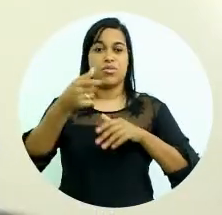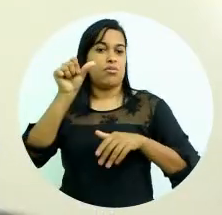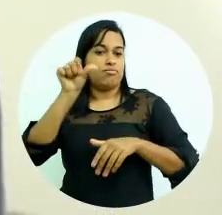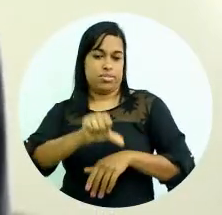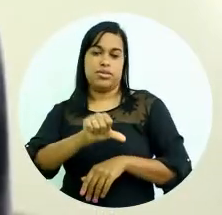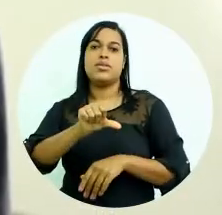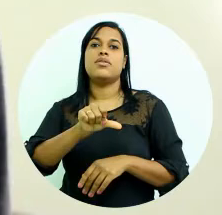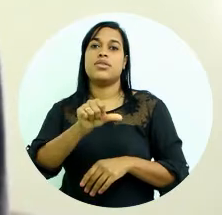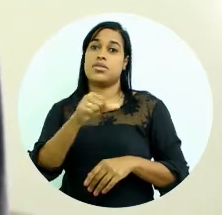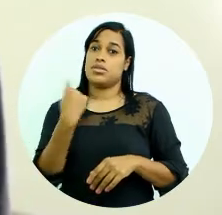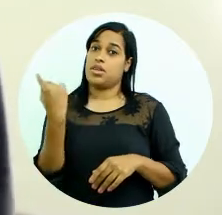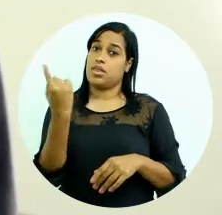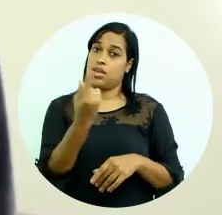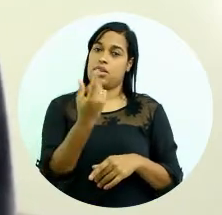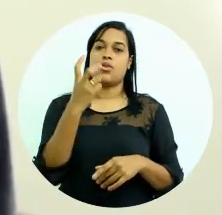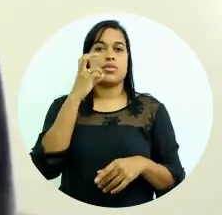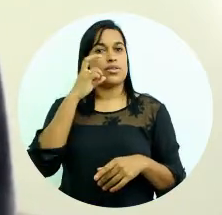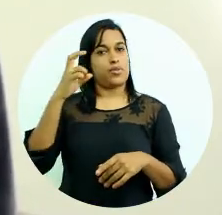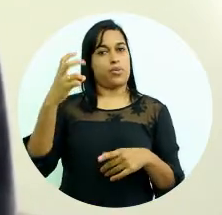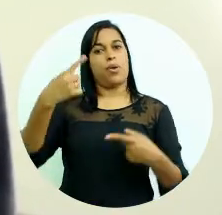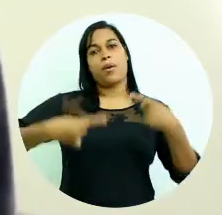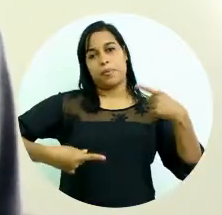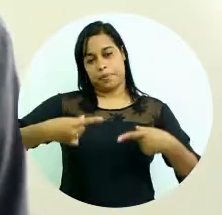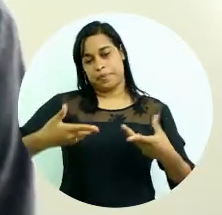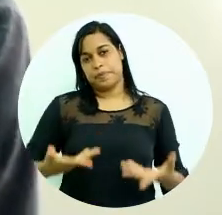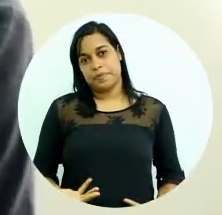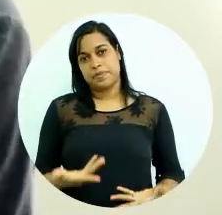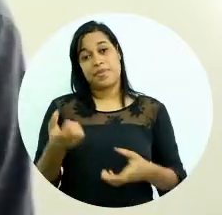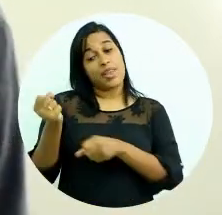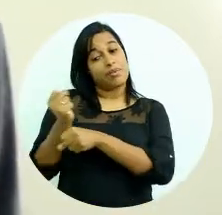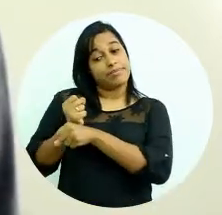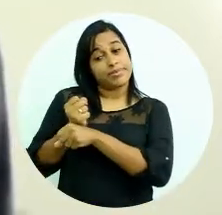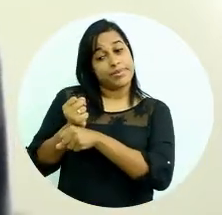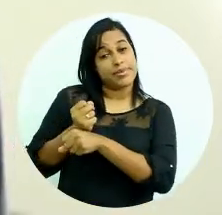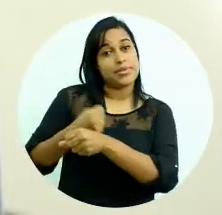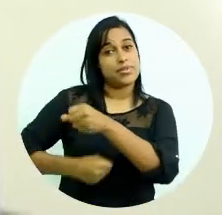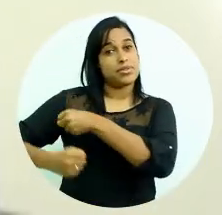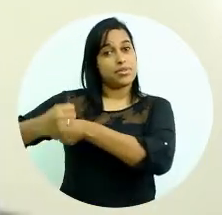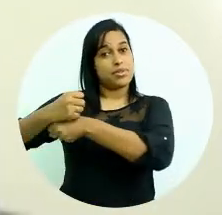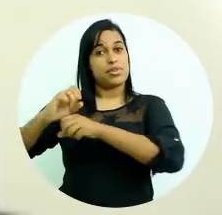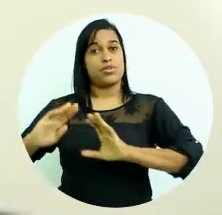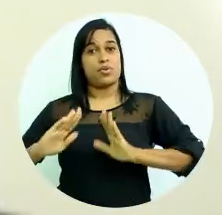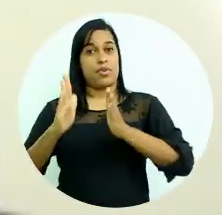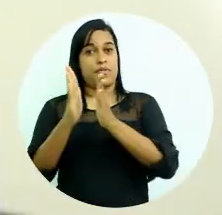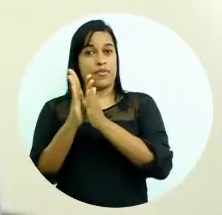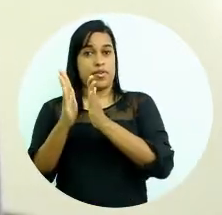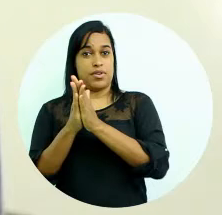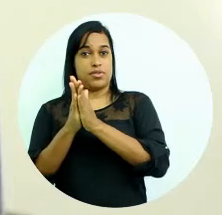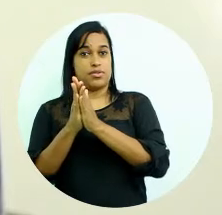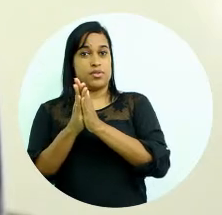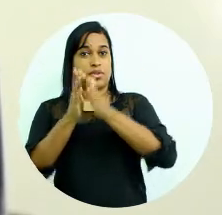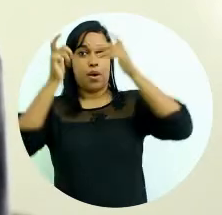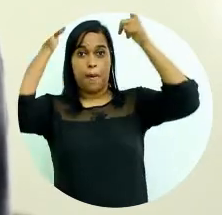reprovado dentro da nossa cultura. Há uns anos atrás, numa festa, o